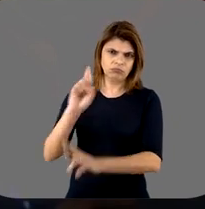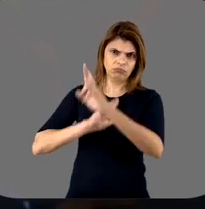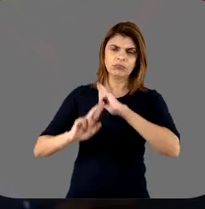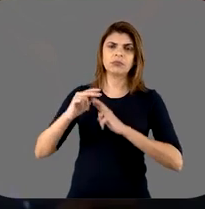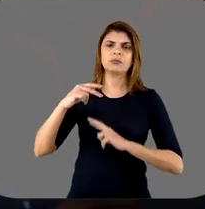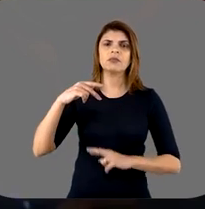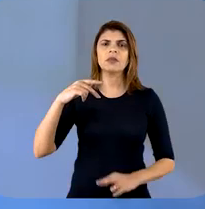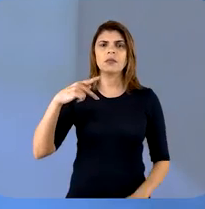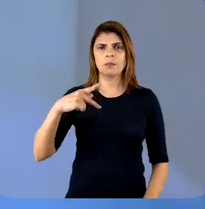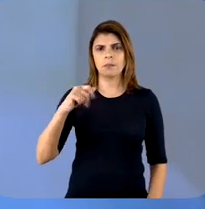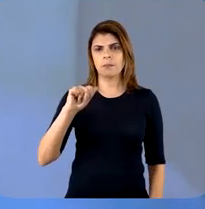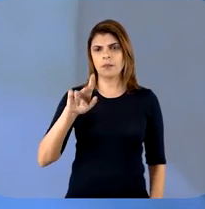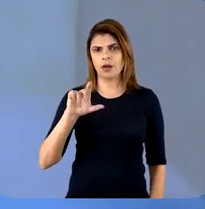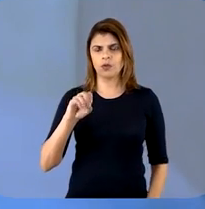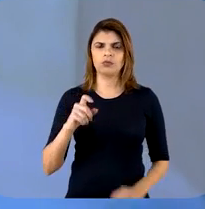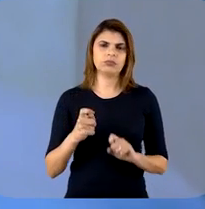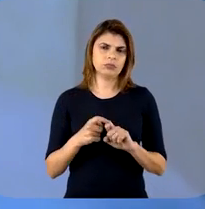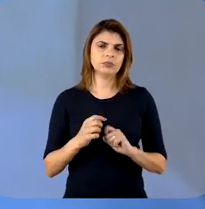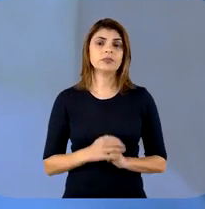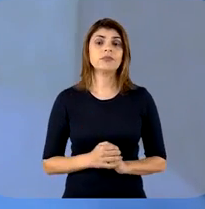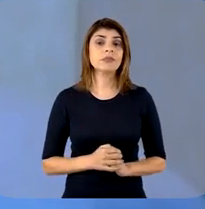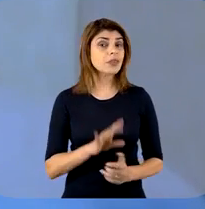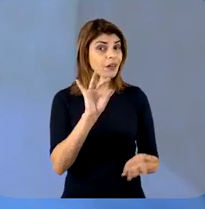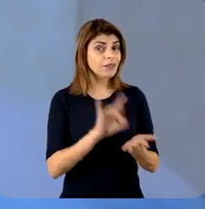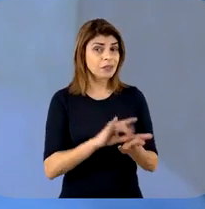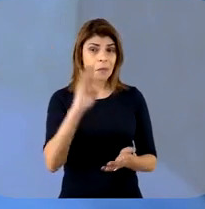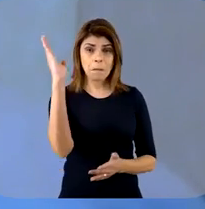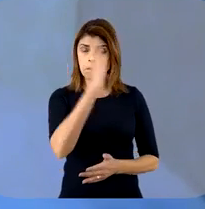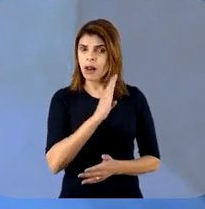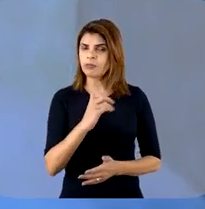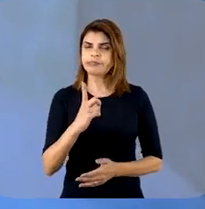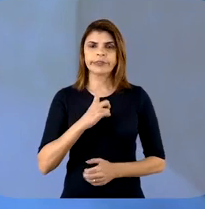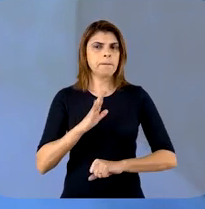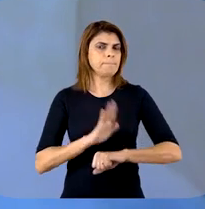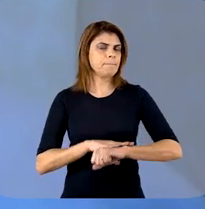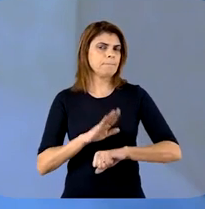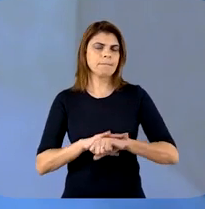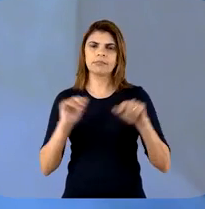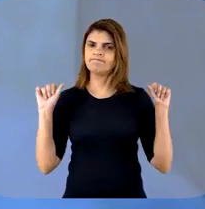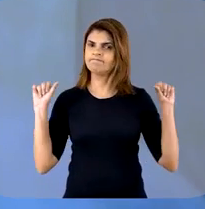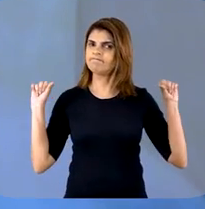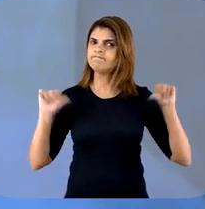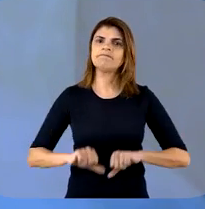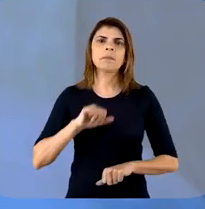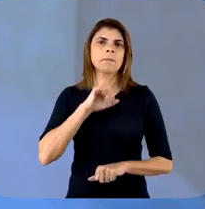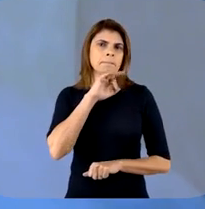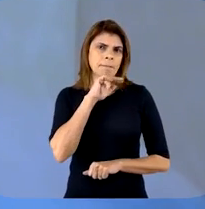Na realidade, o Brasil se posiciona muito mal, né? Existem